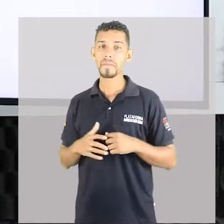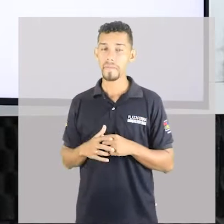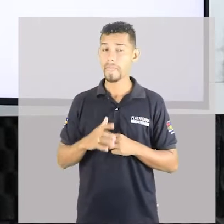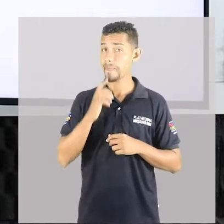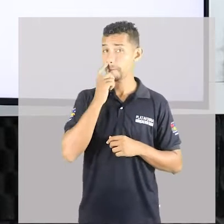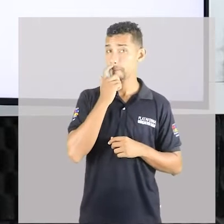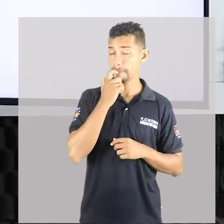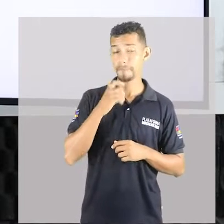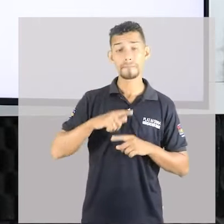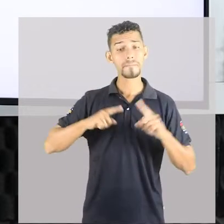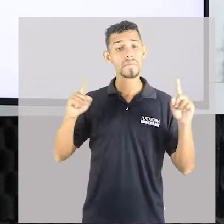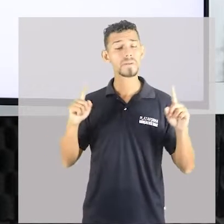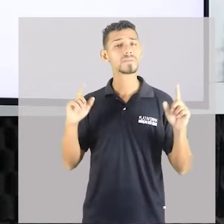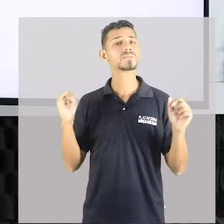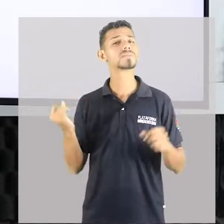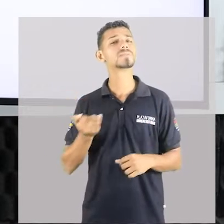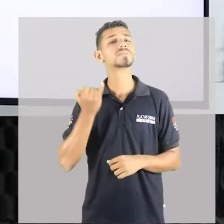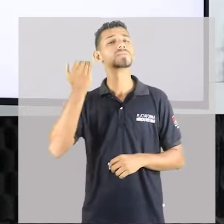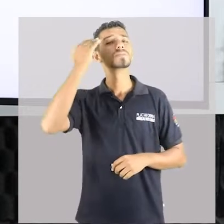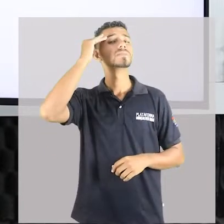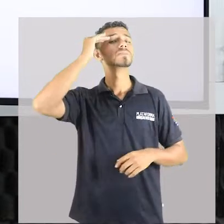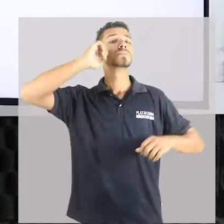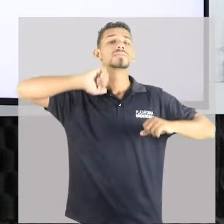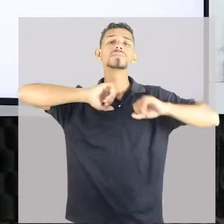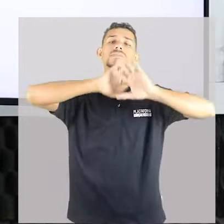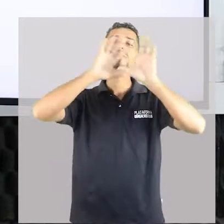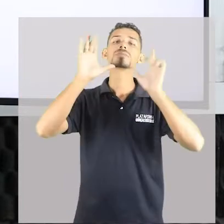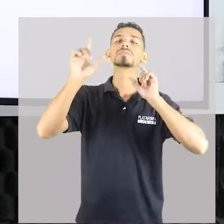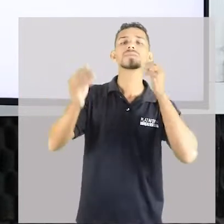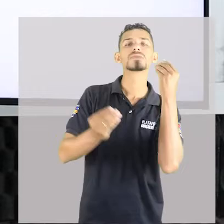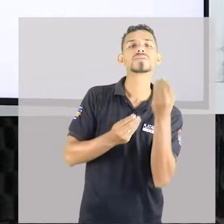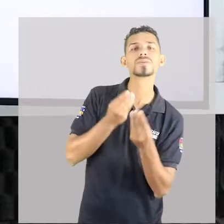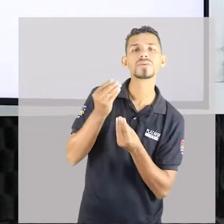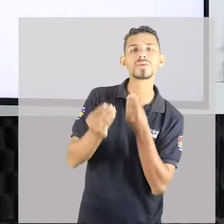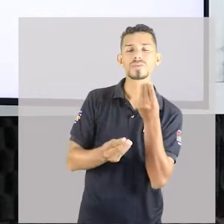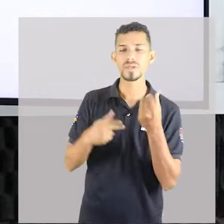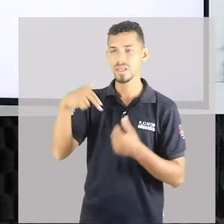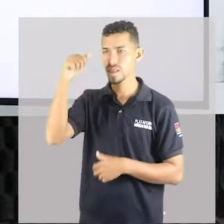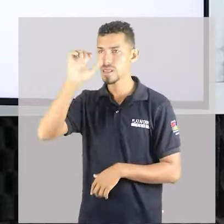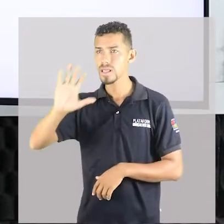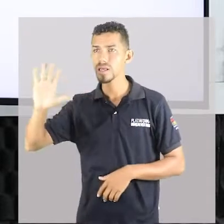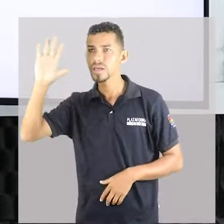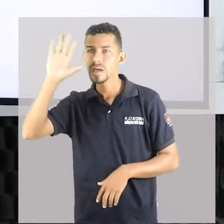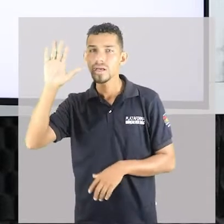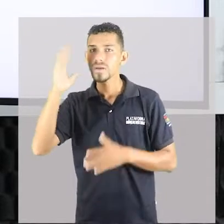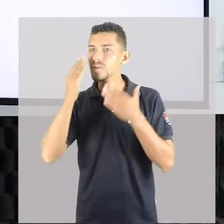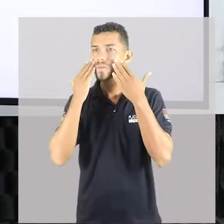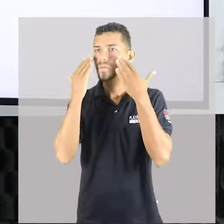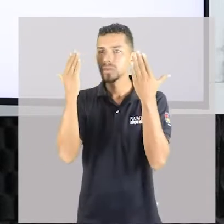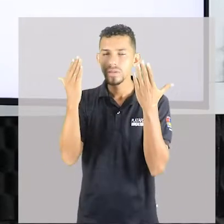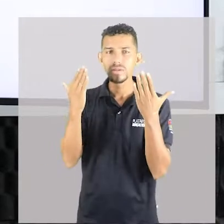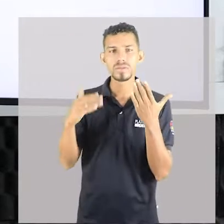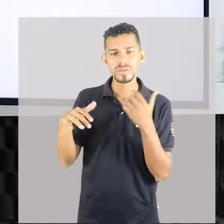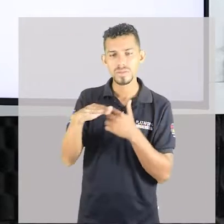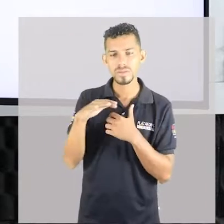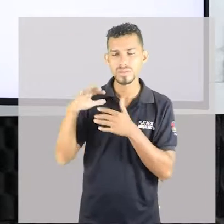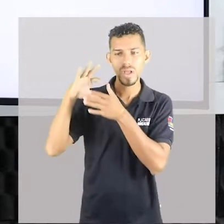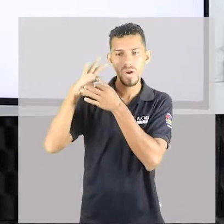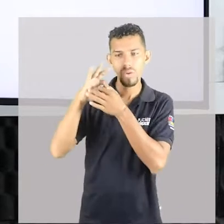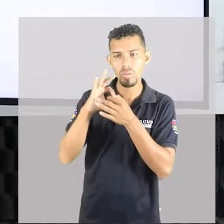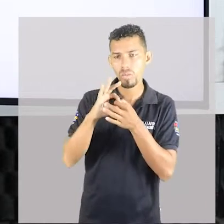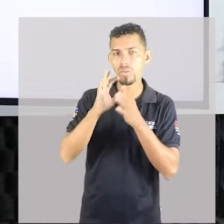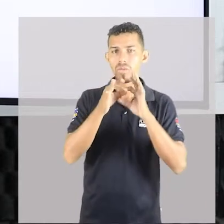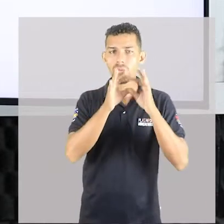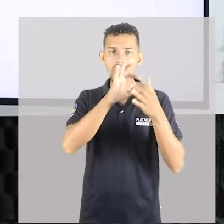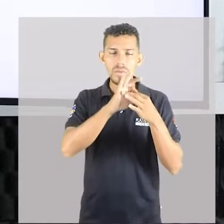um ponto-chave para nós entendermos como é que essas nações, então, enxergam os continentes